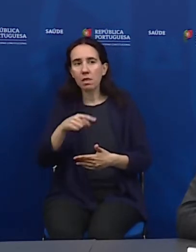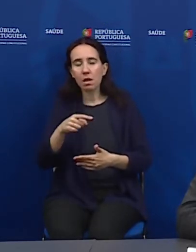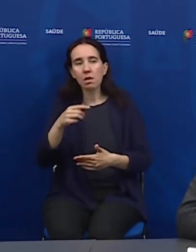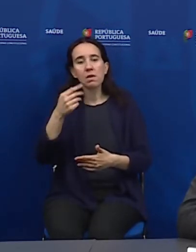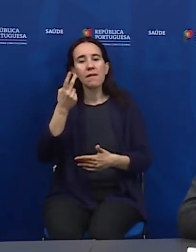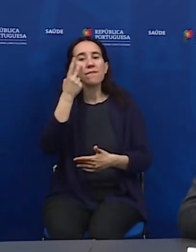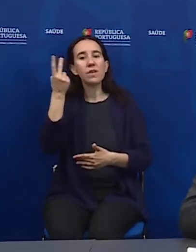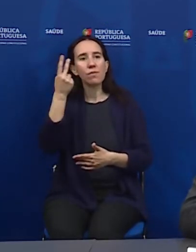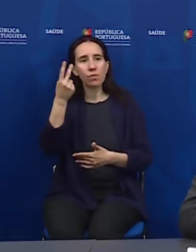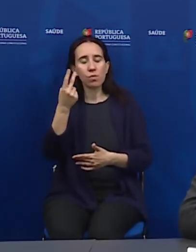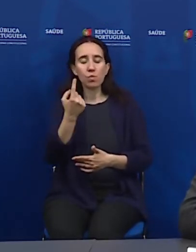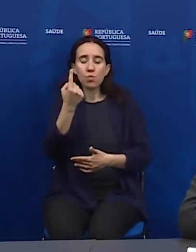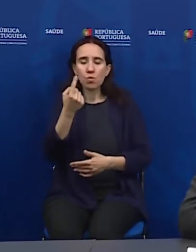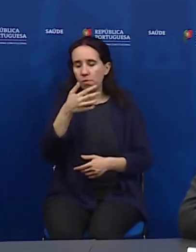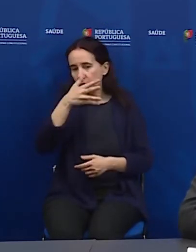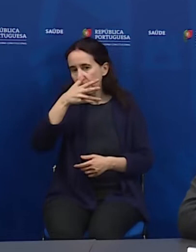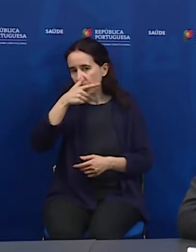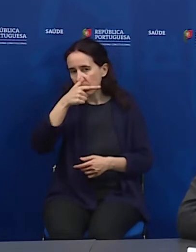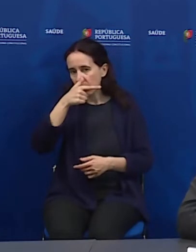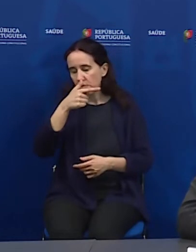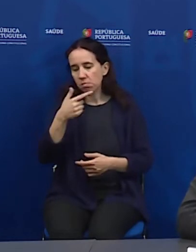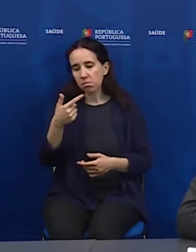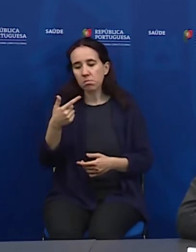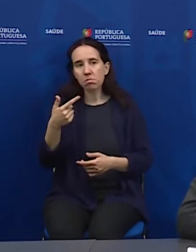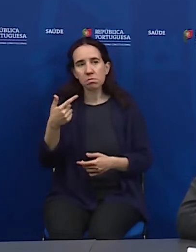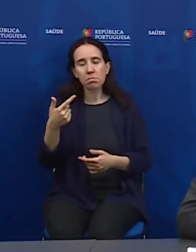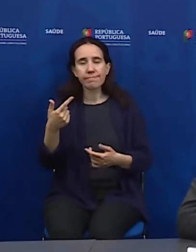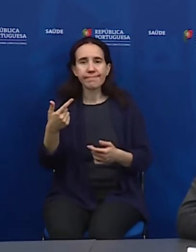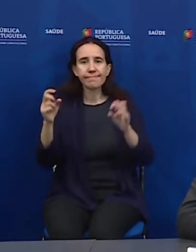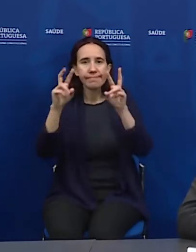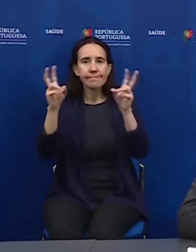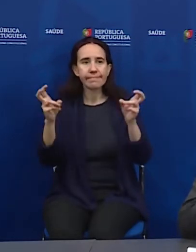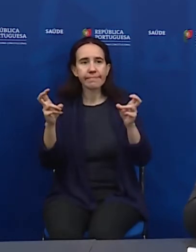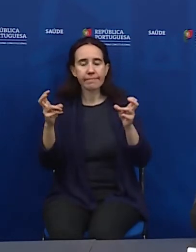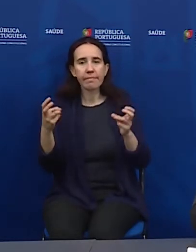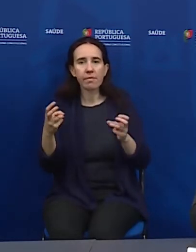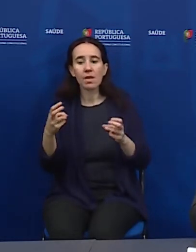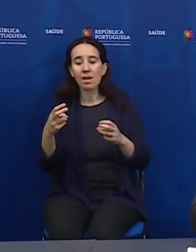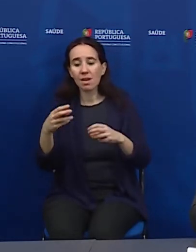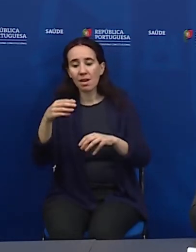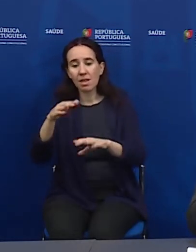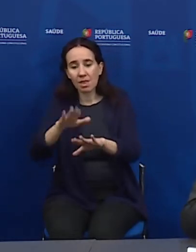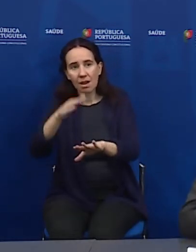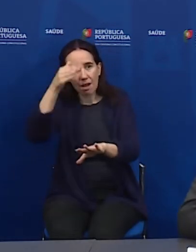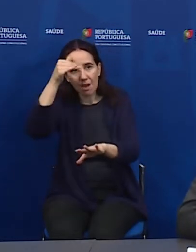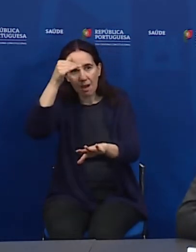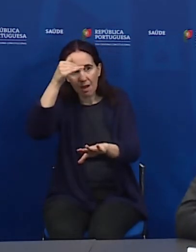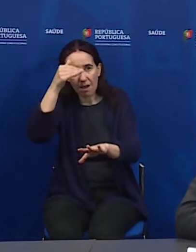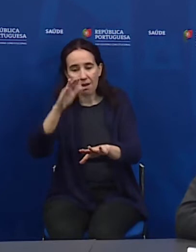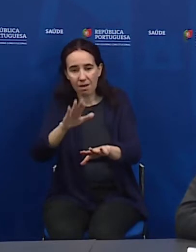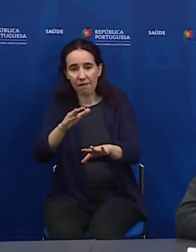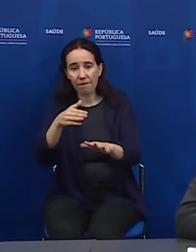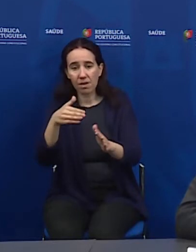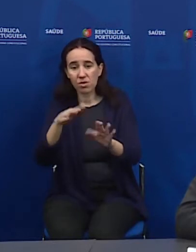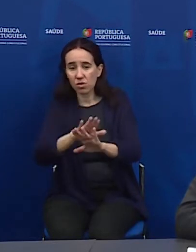um ser vivo, infelizmente passou a fazer aquilo que se chama barreira de espécie e passou para a espécie